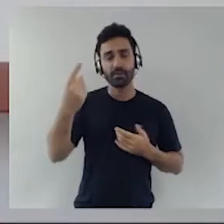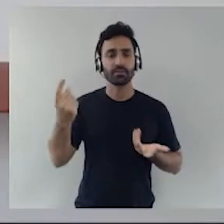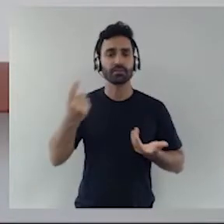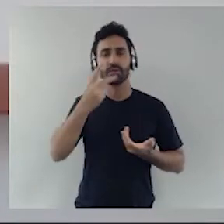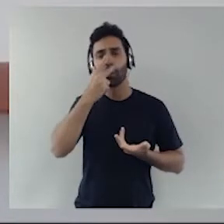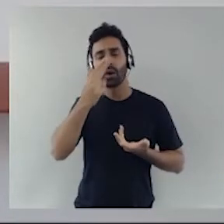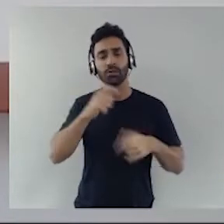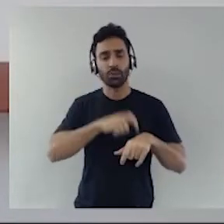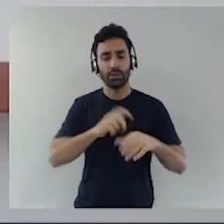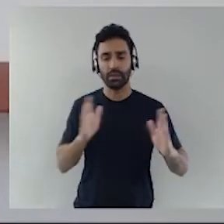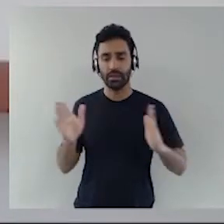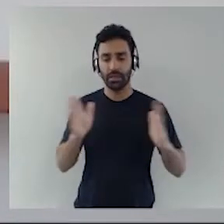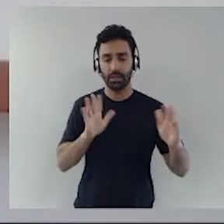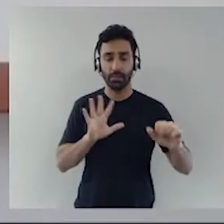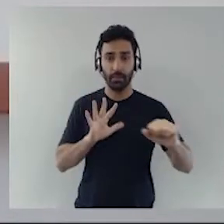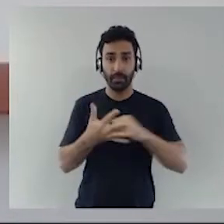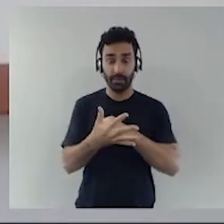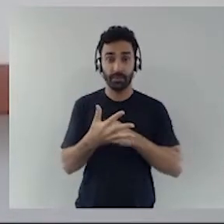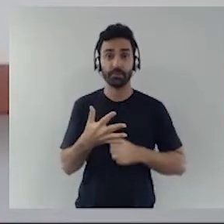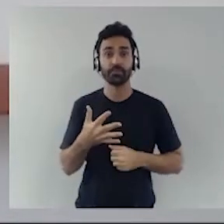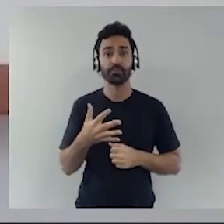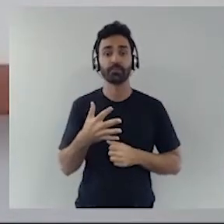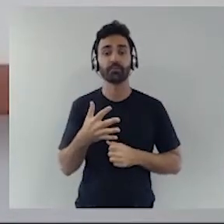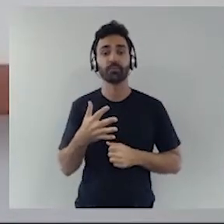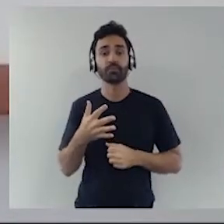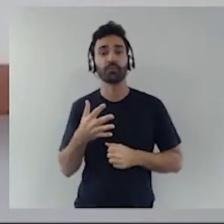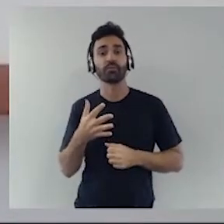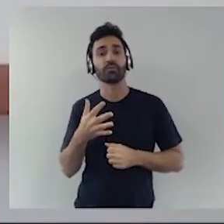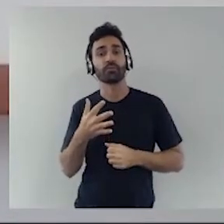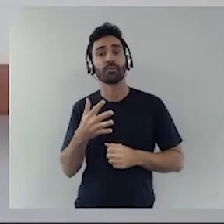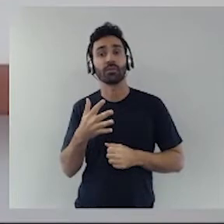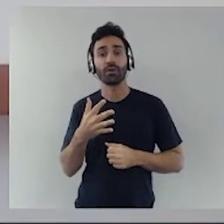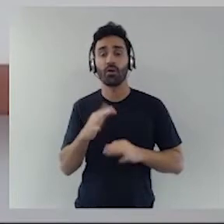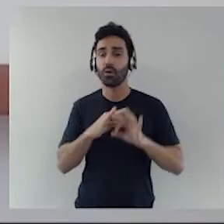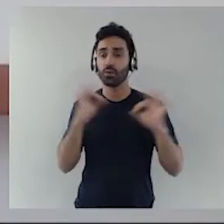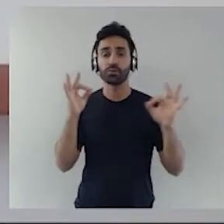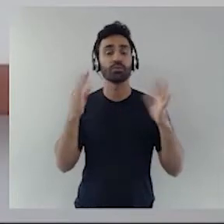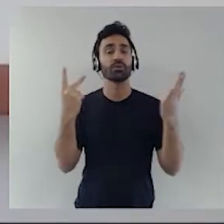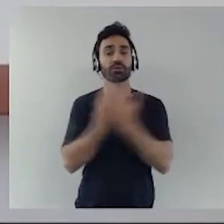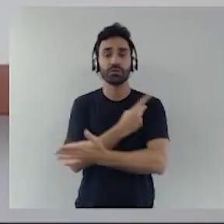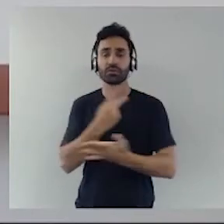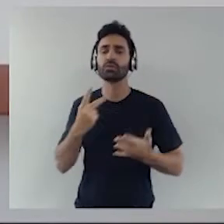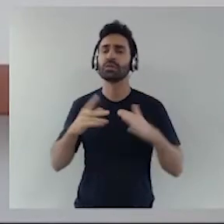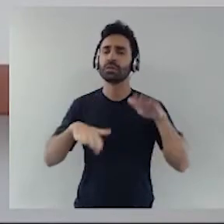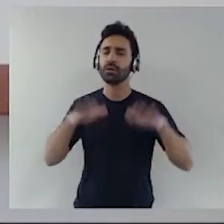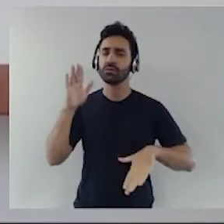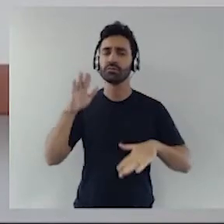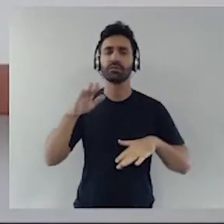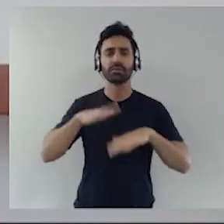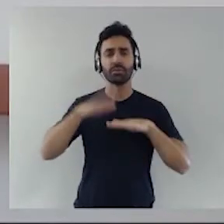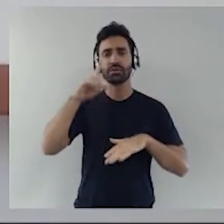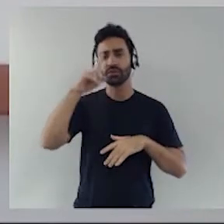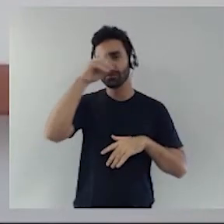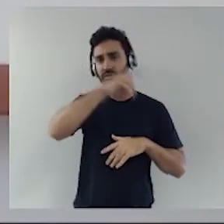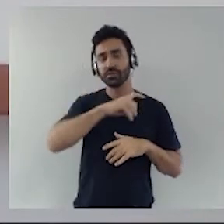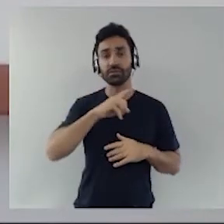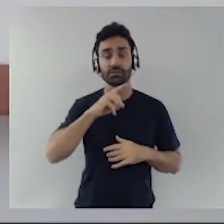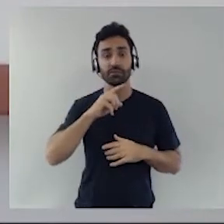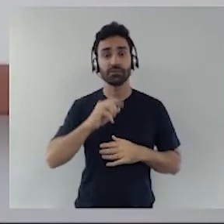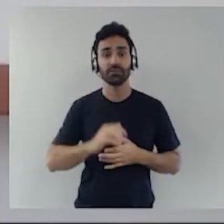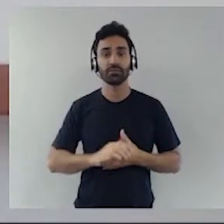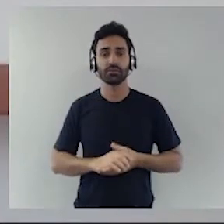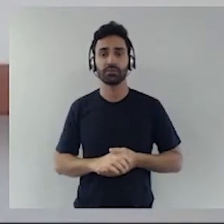e acho que o período da pandemia providenciou que isso acontecesse talvez ficasse muito mais difícil se nós